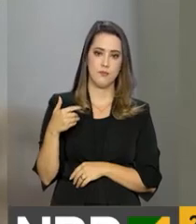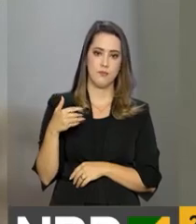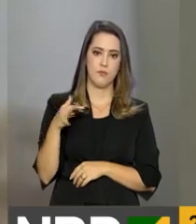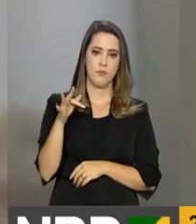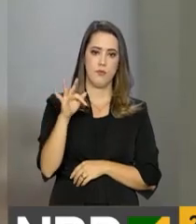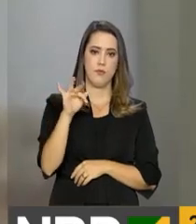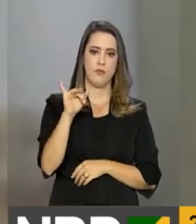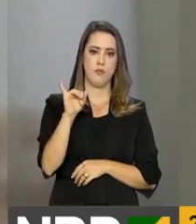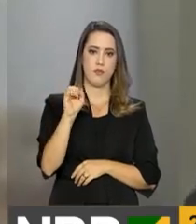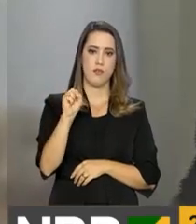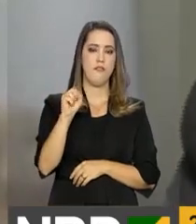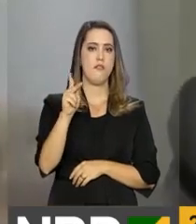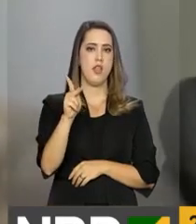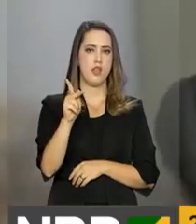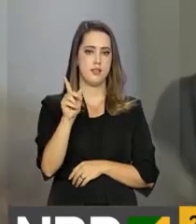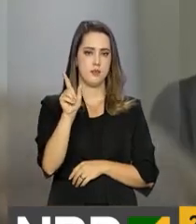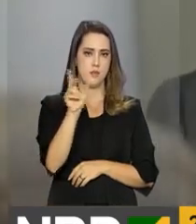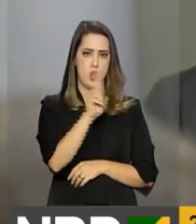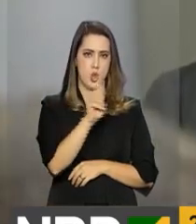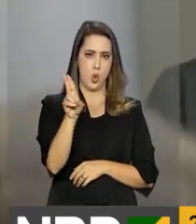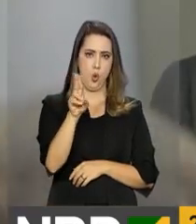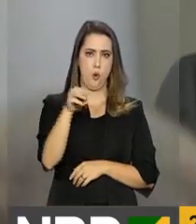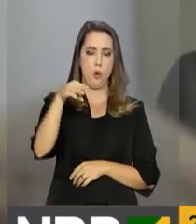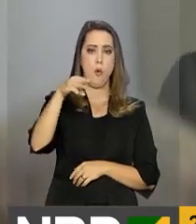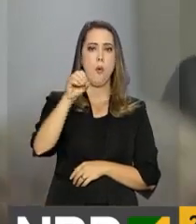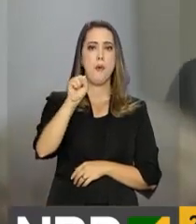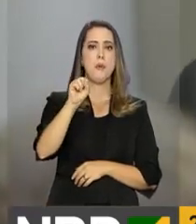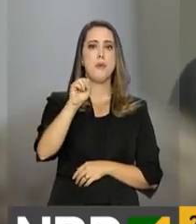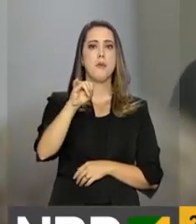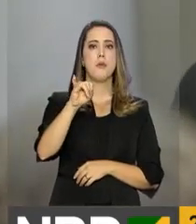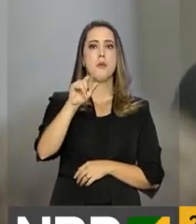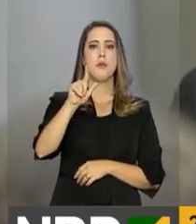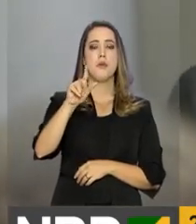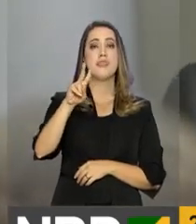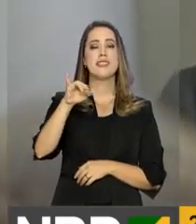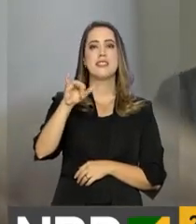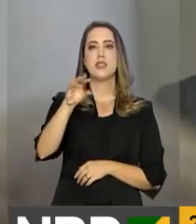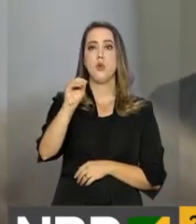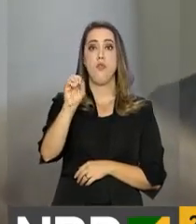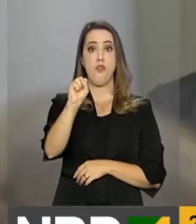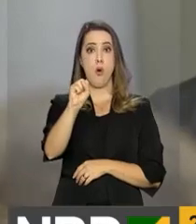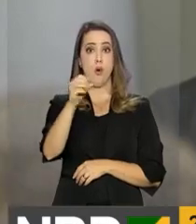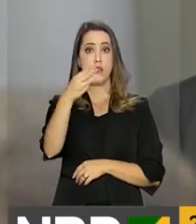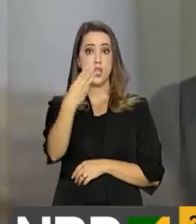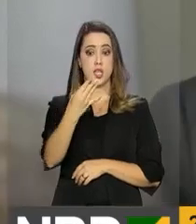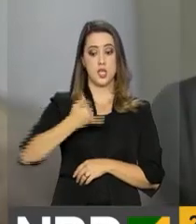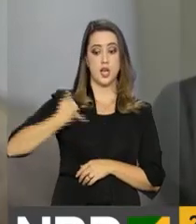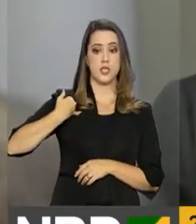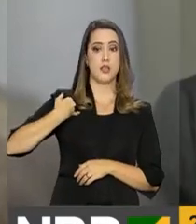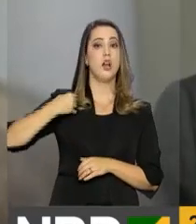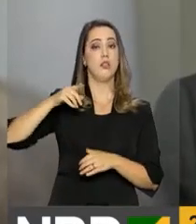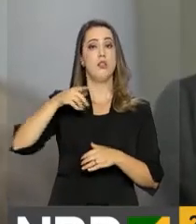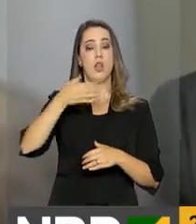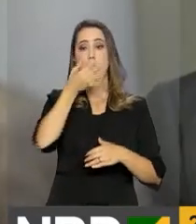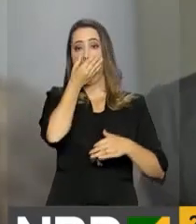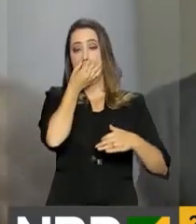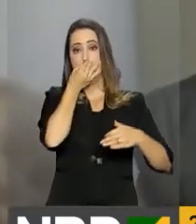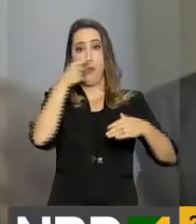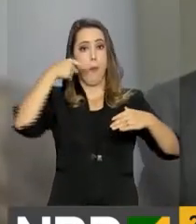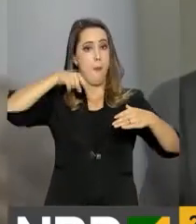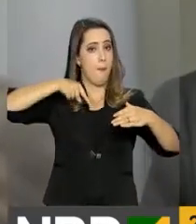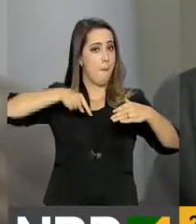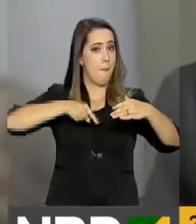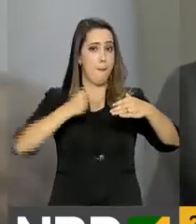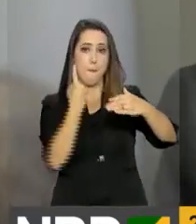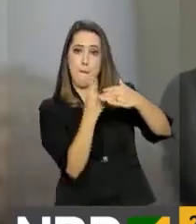A dona Silvia. Silvia, né? Que ela tem 83 anos e ainda mergulha. E ela mergulha desde os 5 anos de idade. Então ela disse, quando